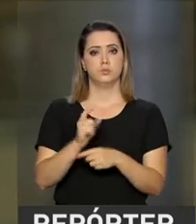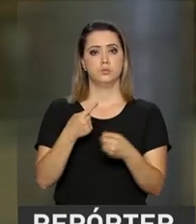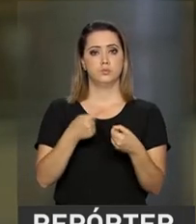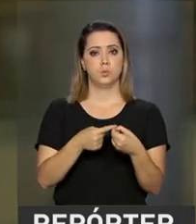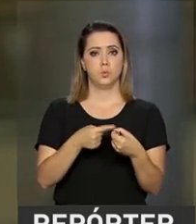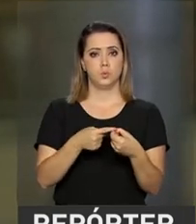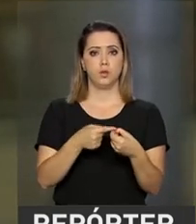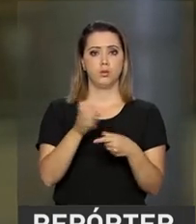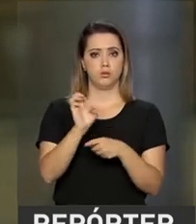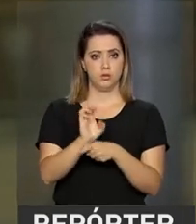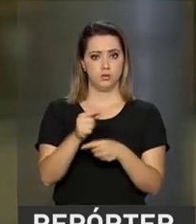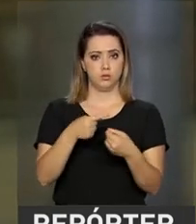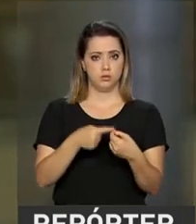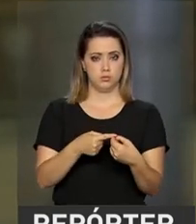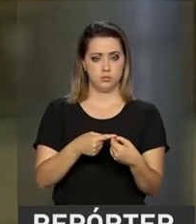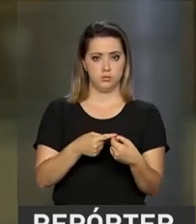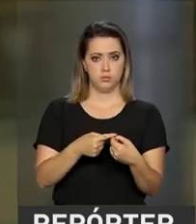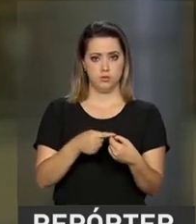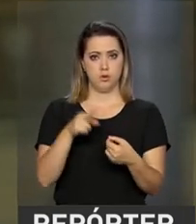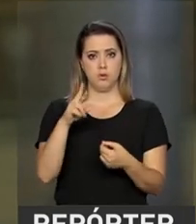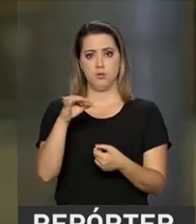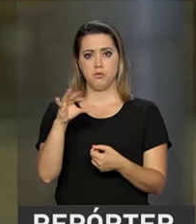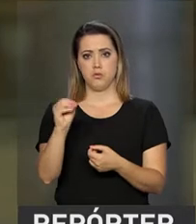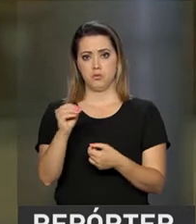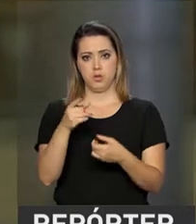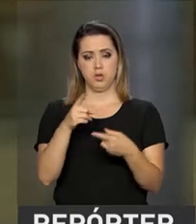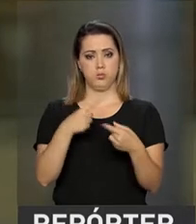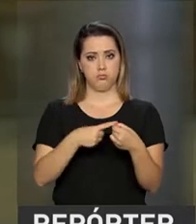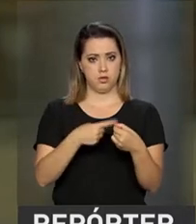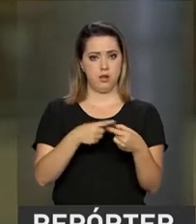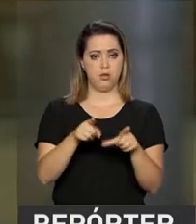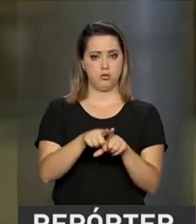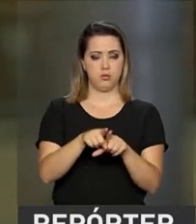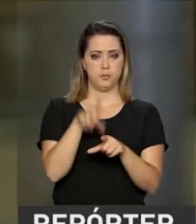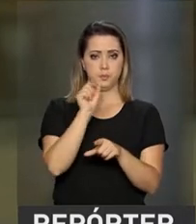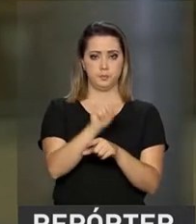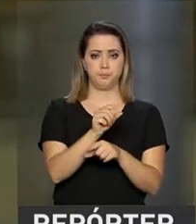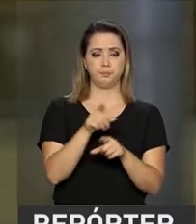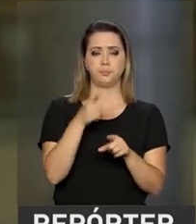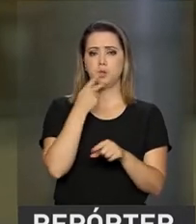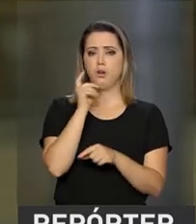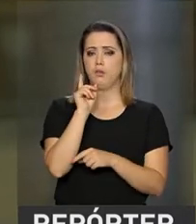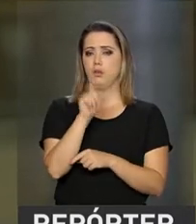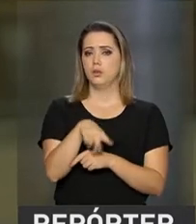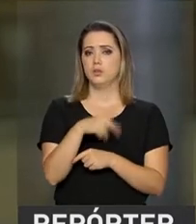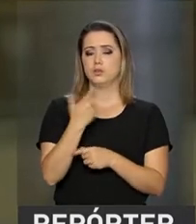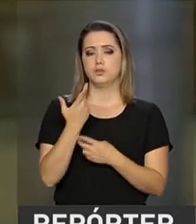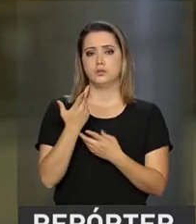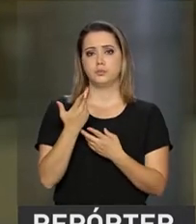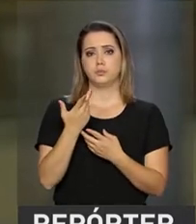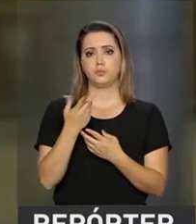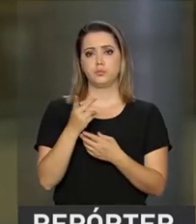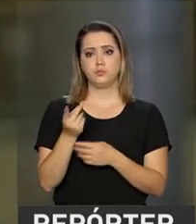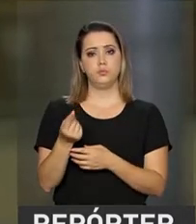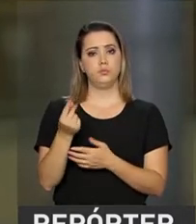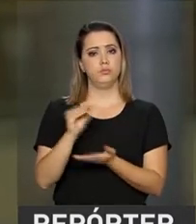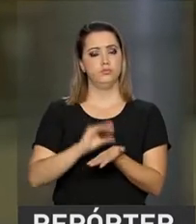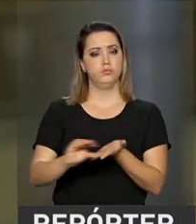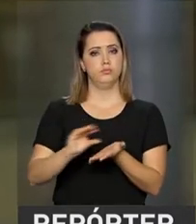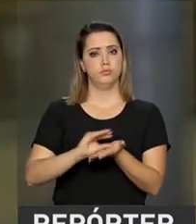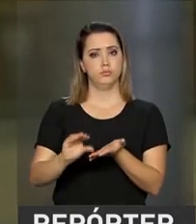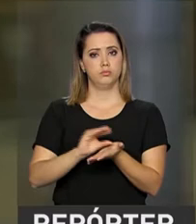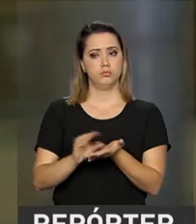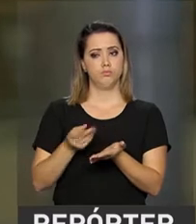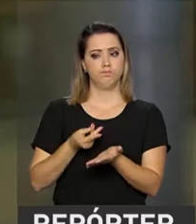município do rio de janeiro o ministro do gabinete de segurança institucional disse que a previsão orçamentária de